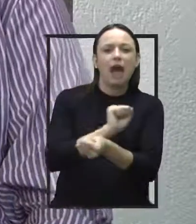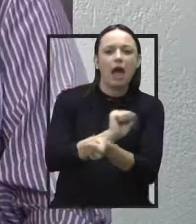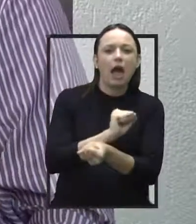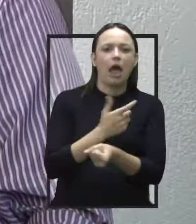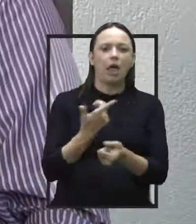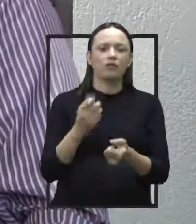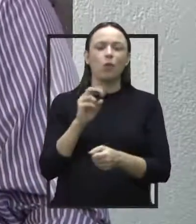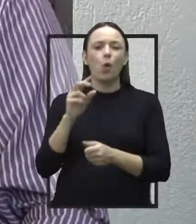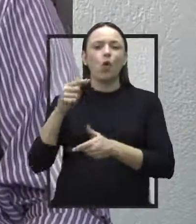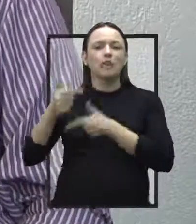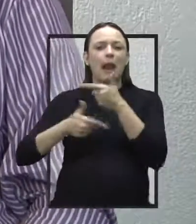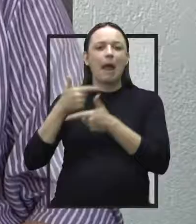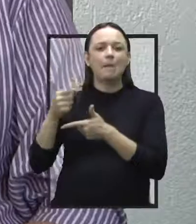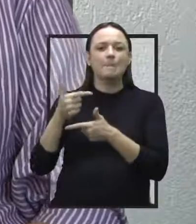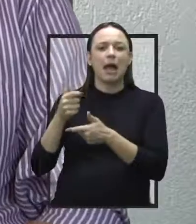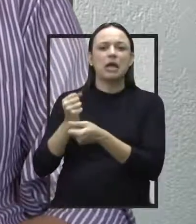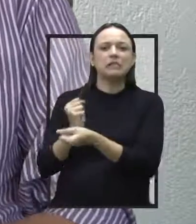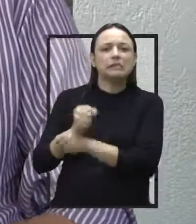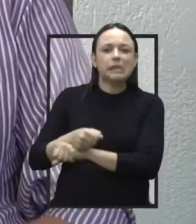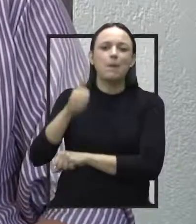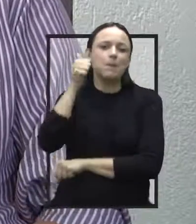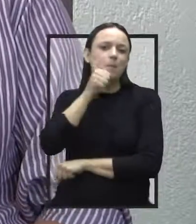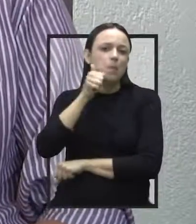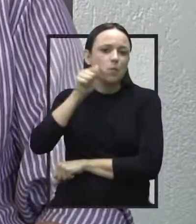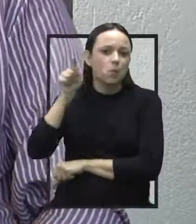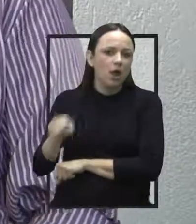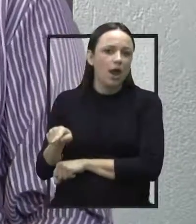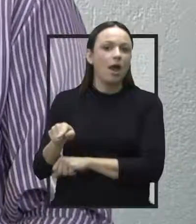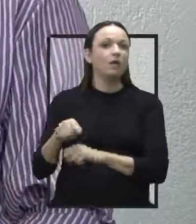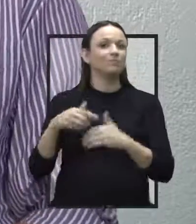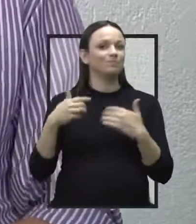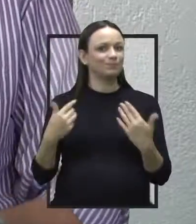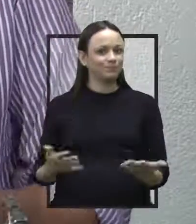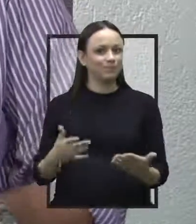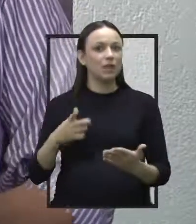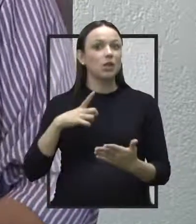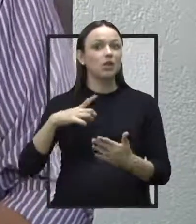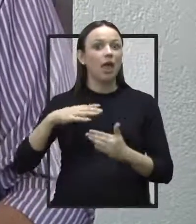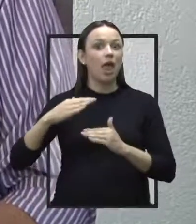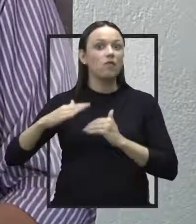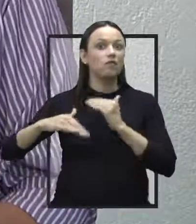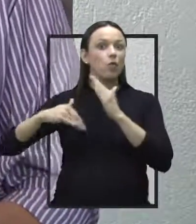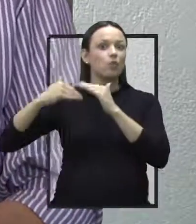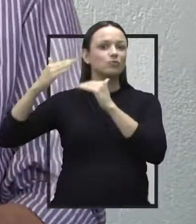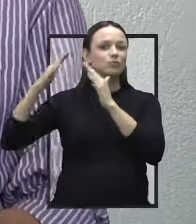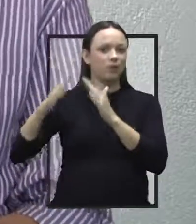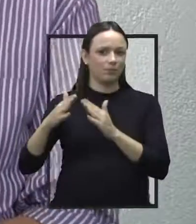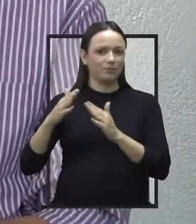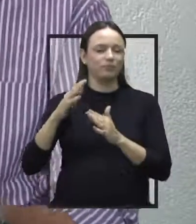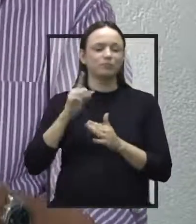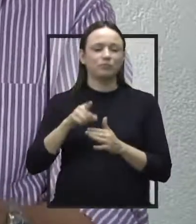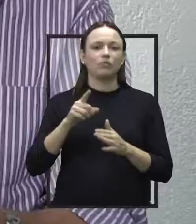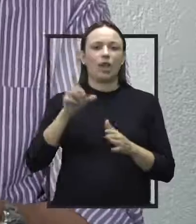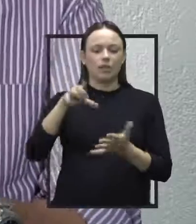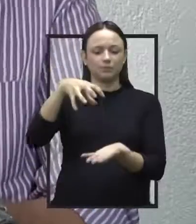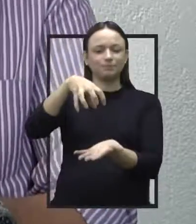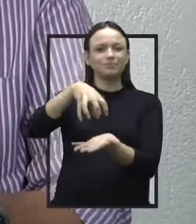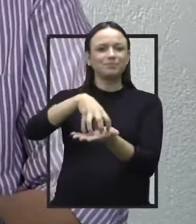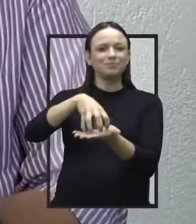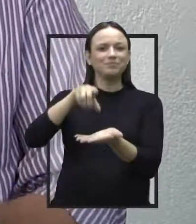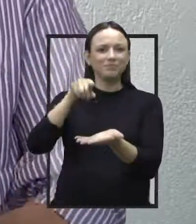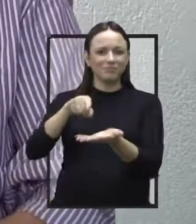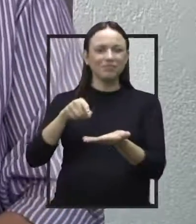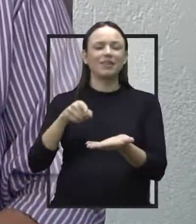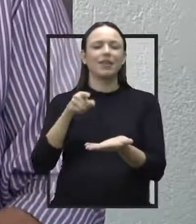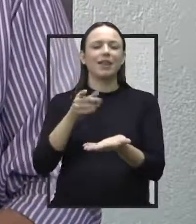inadequado para mulheres. Então, está havendo essa evolução e nós temos que acompanhar. A estação de tratamento de esgoto, eu reputo,